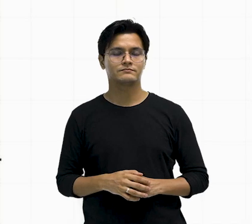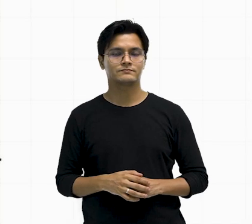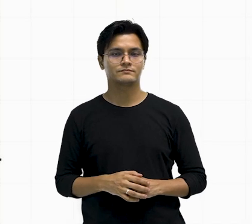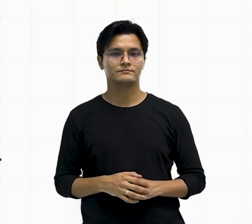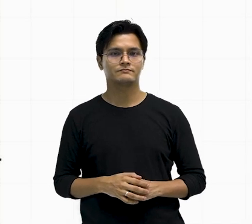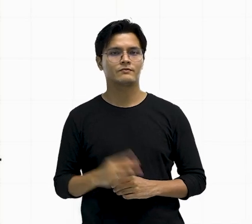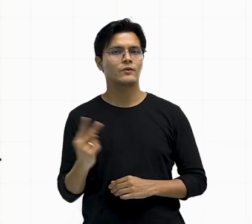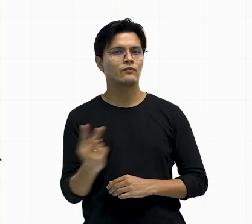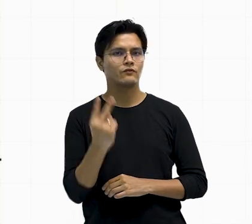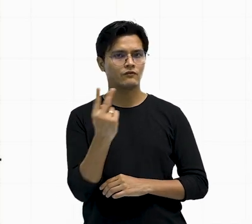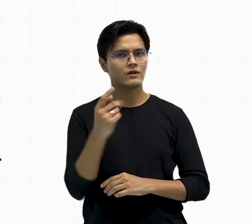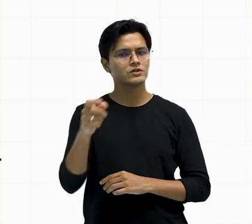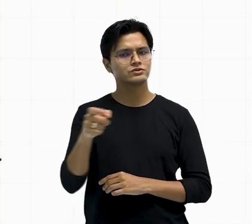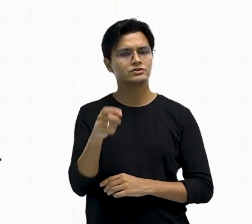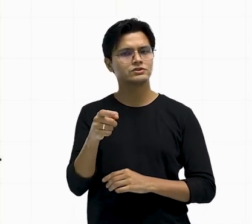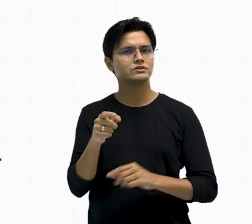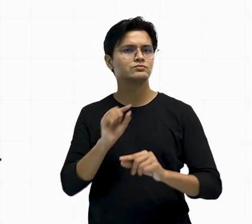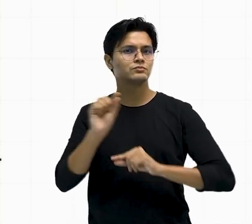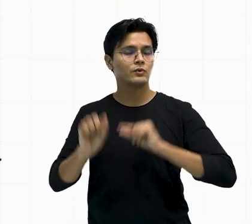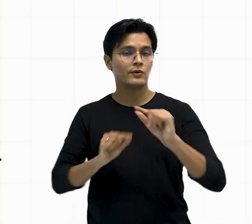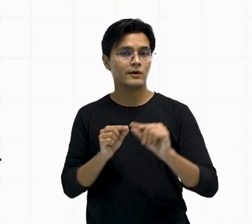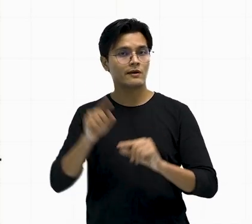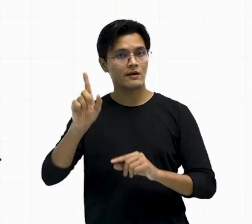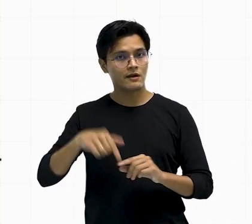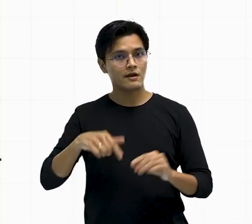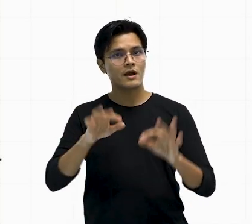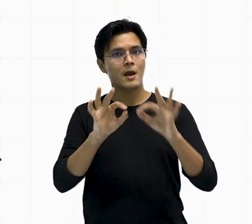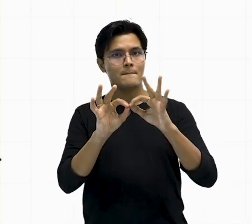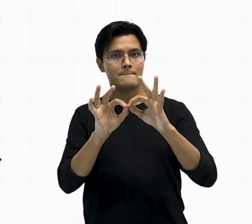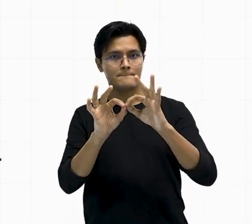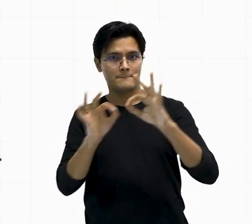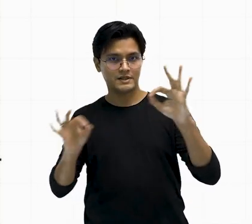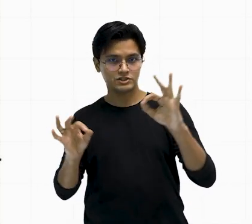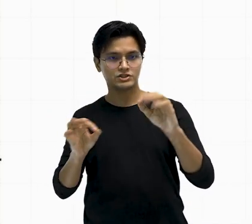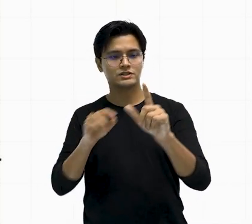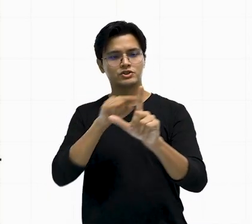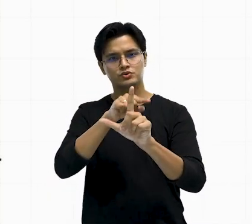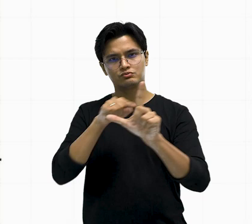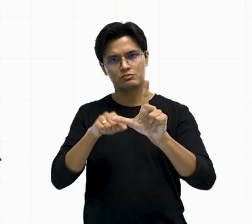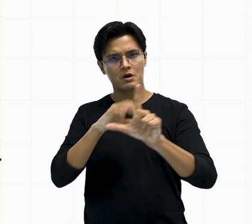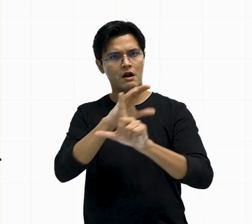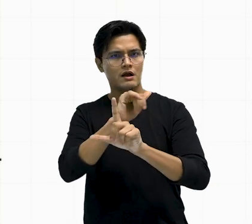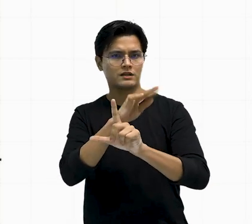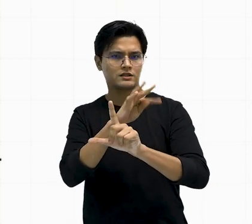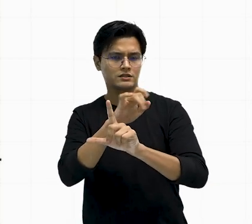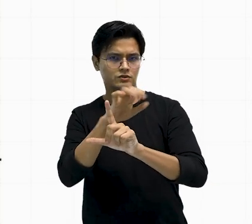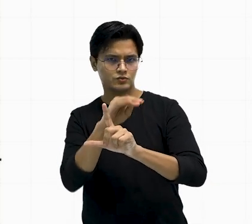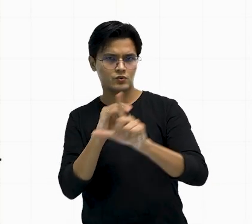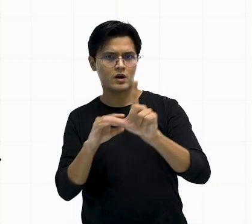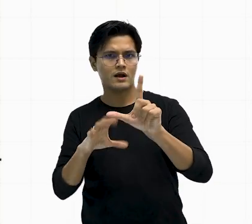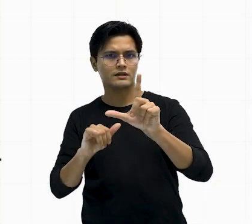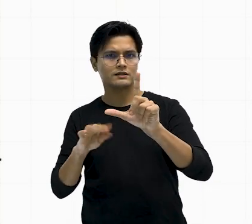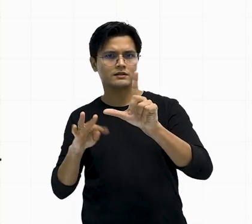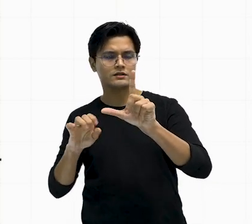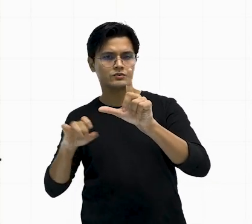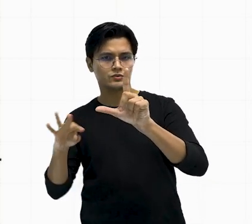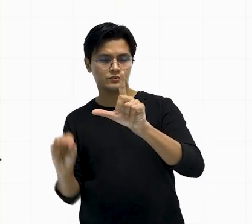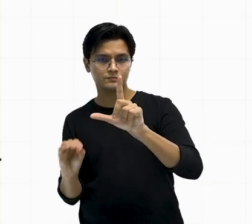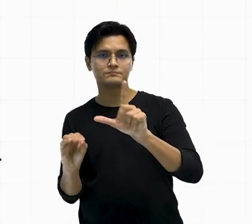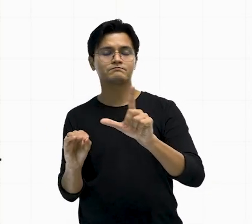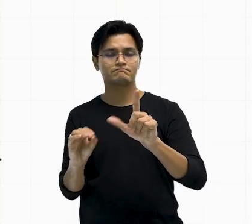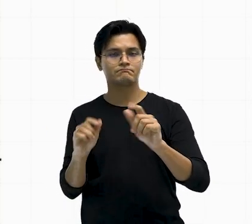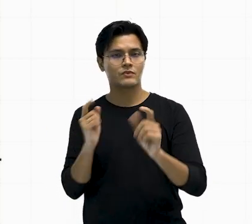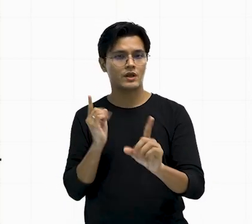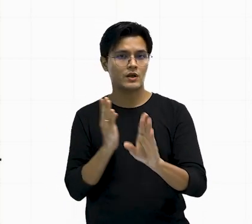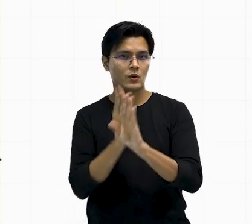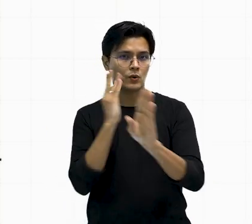x? Esse valor do x é a medida de um dos catetos, tá? Agora, para a gente